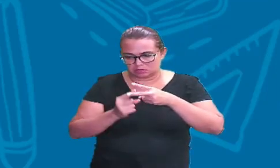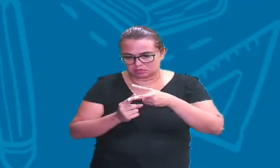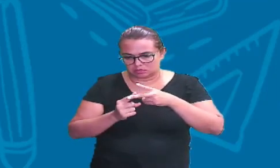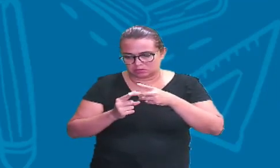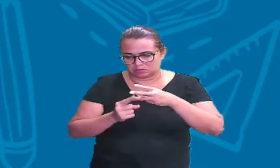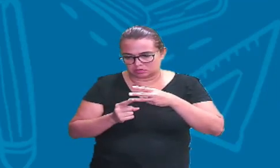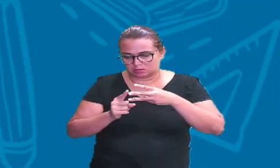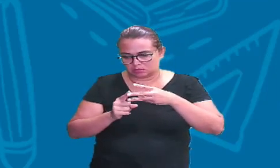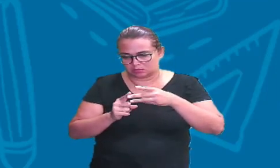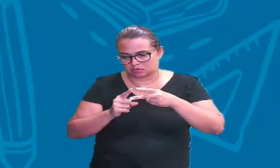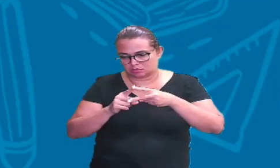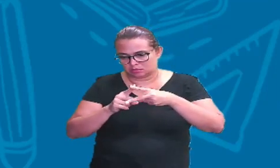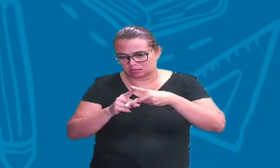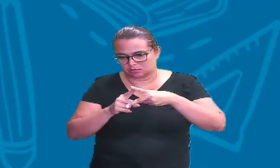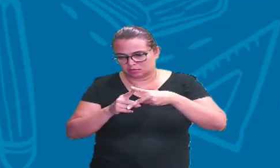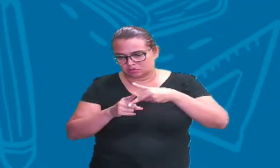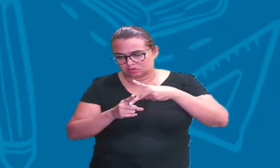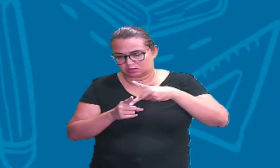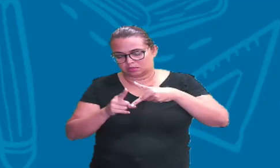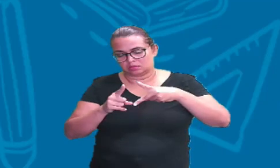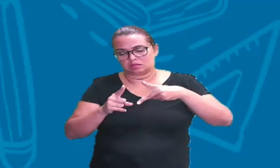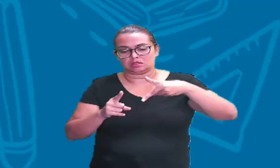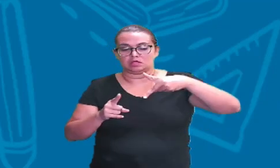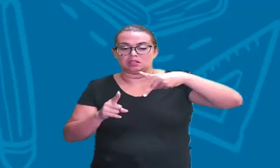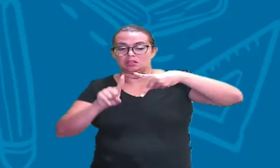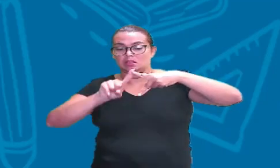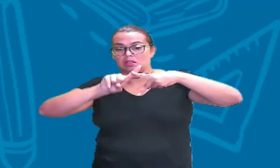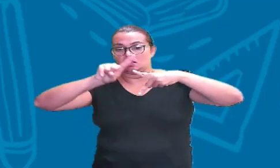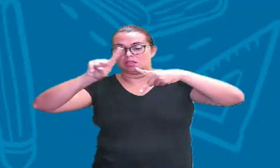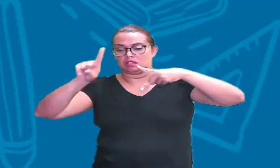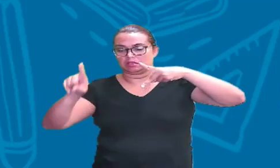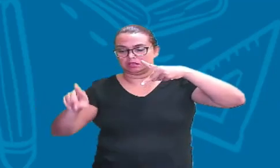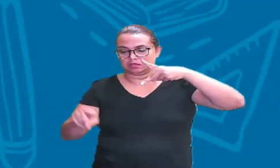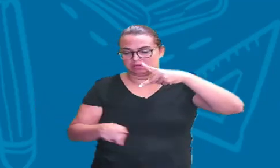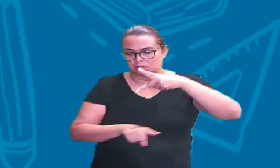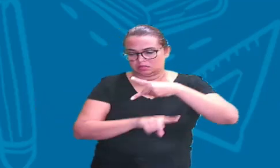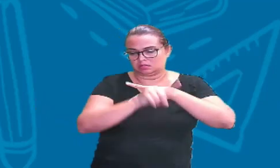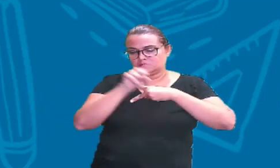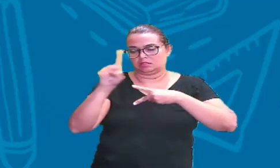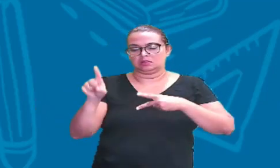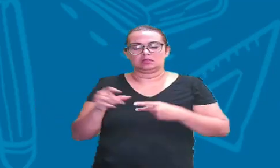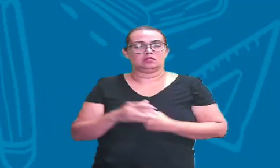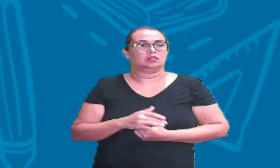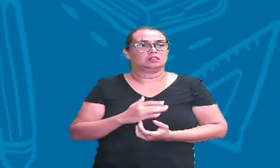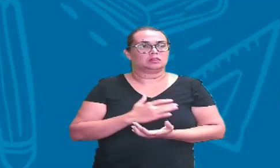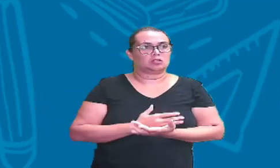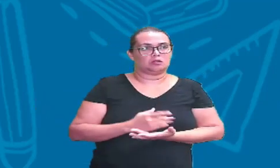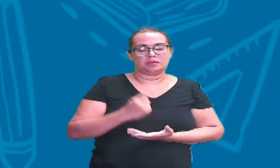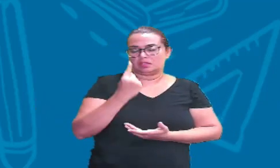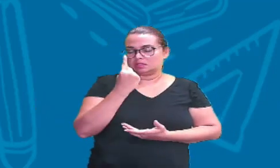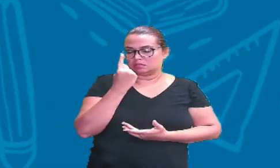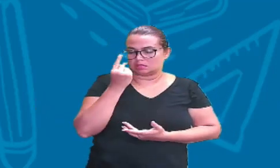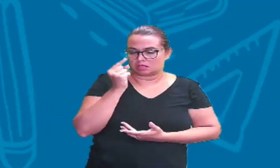2 graus, de 20 graus, 30 graus, 100 graus e o máximo é